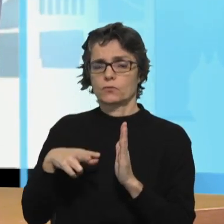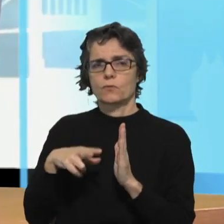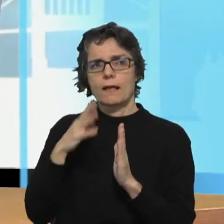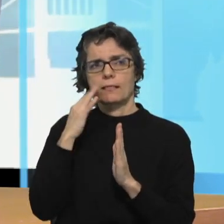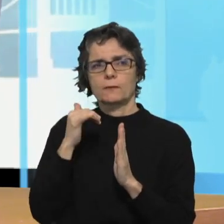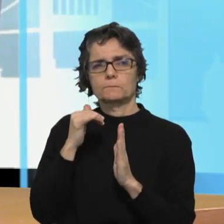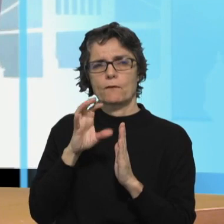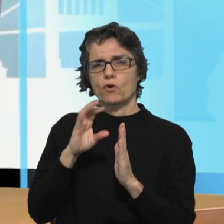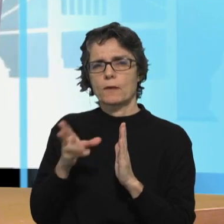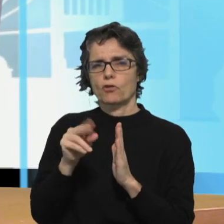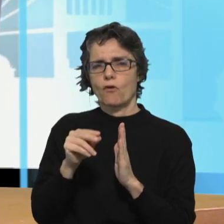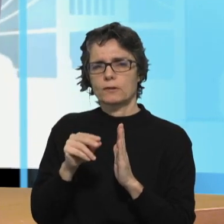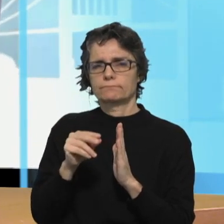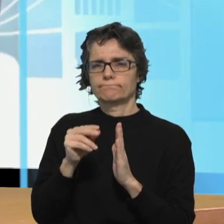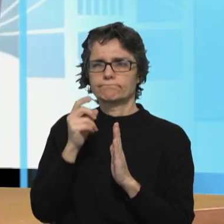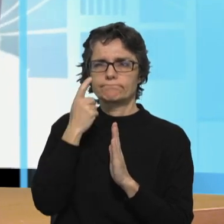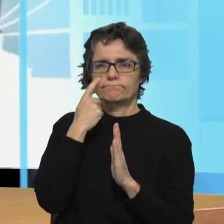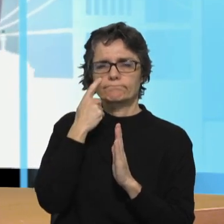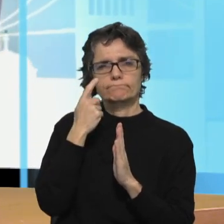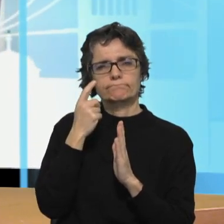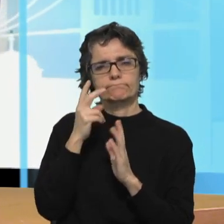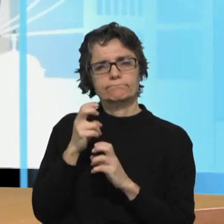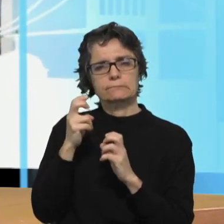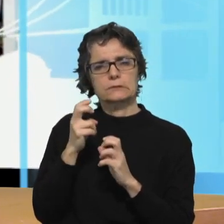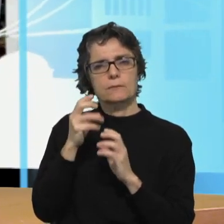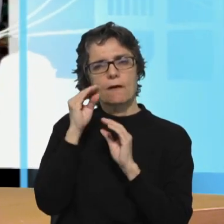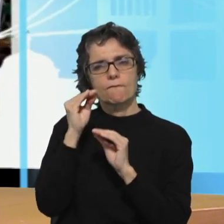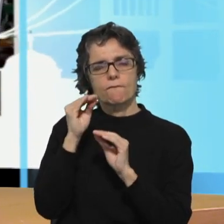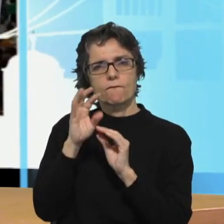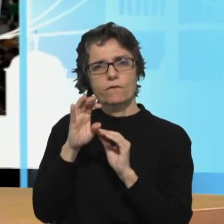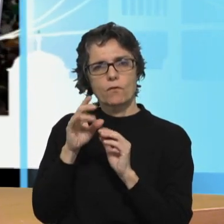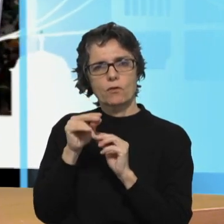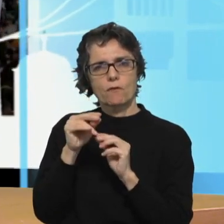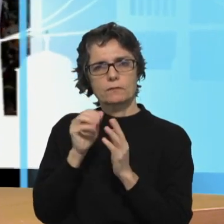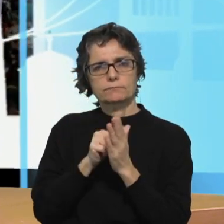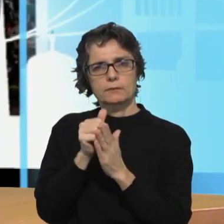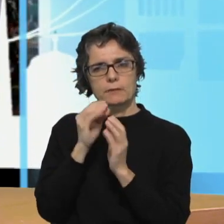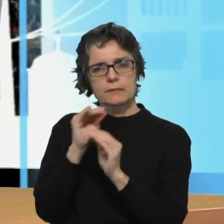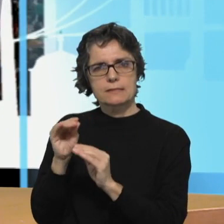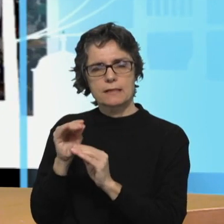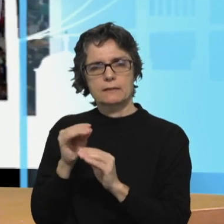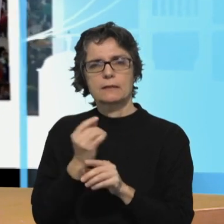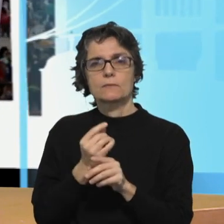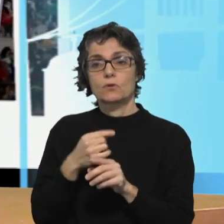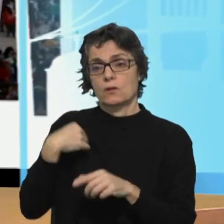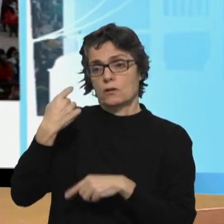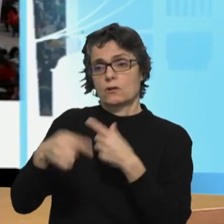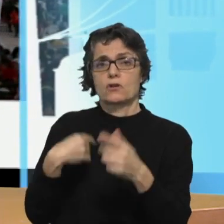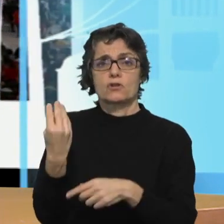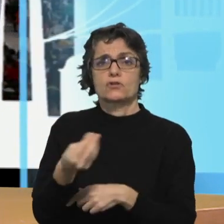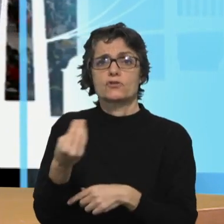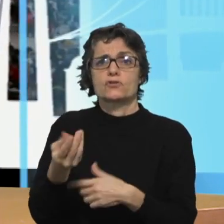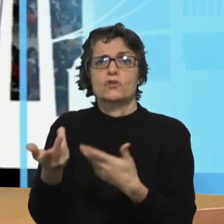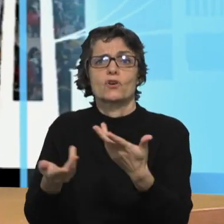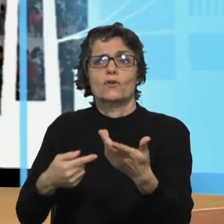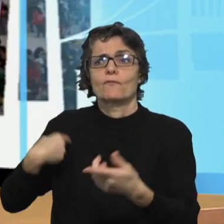é? Ou seja, o que é que realmente queremos, como é que se faz, qual é, porque as gerações são novas, a sociedade em que habitamos é